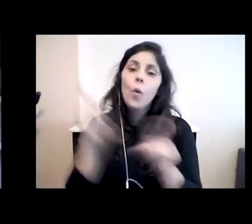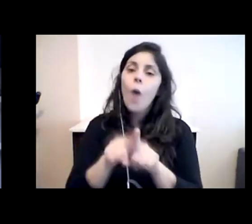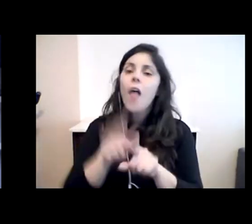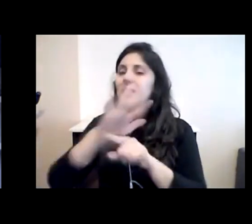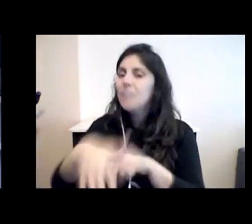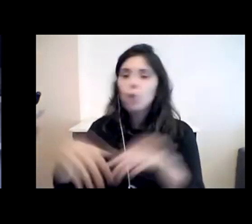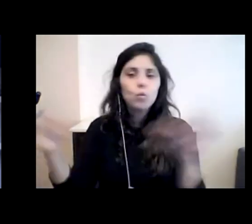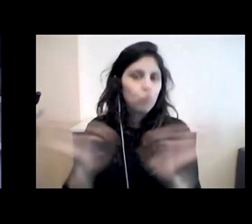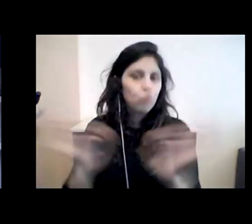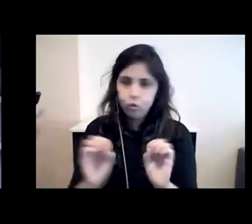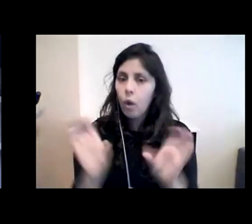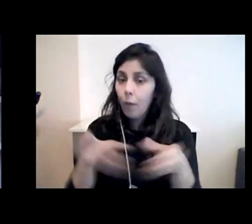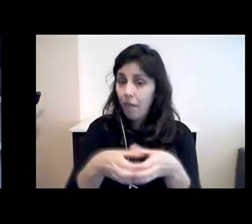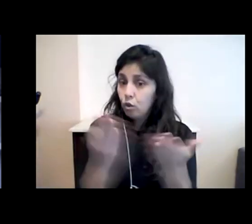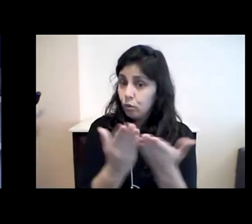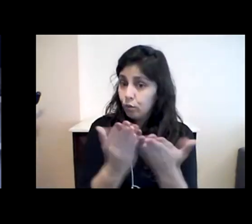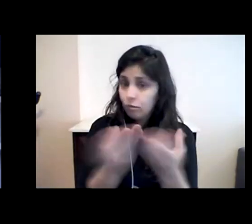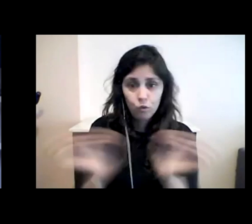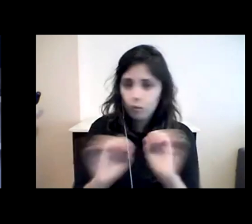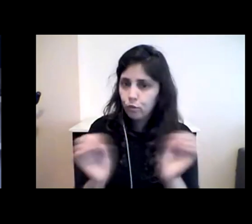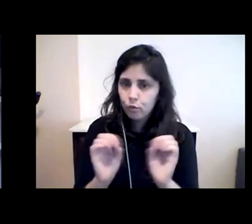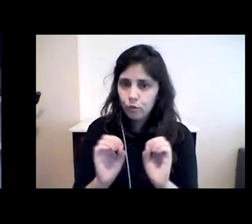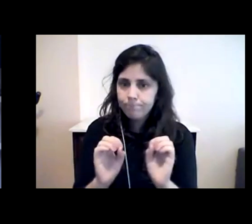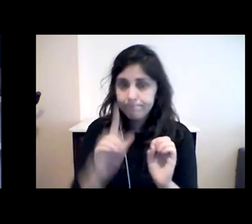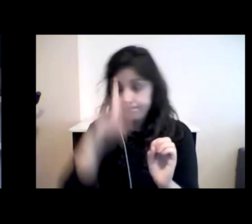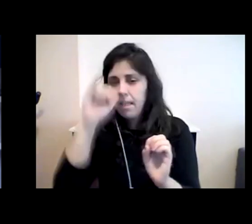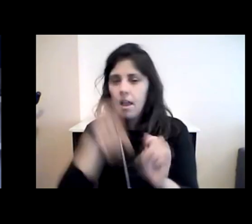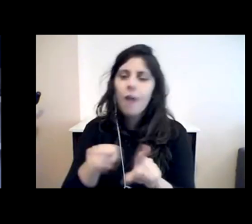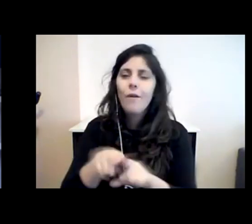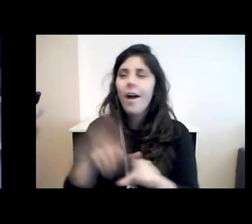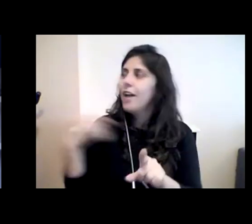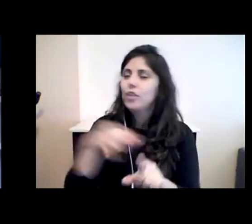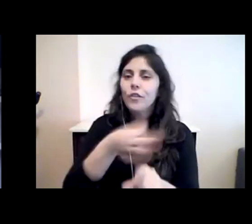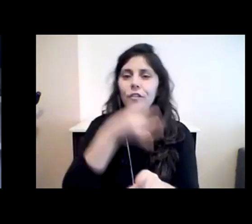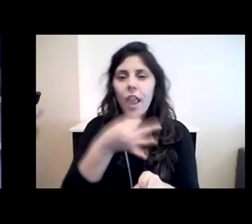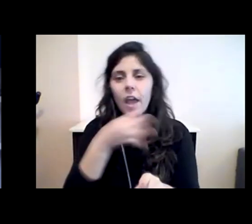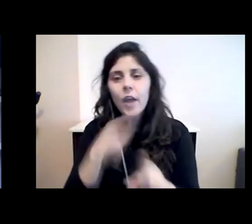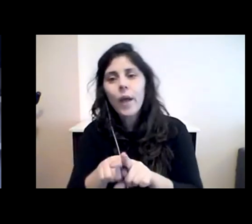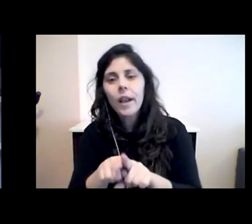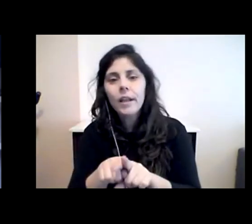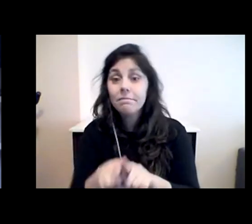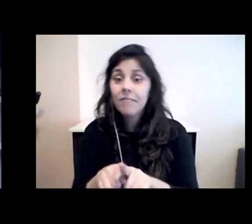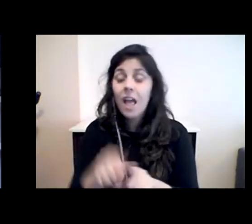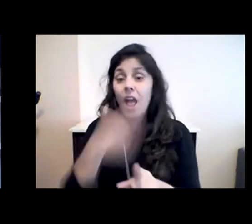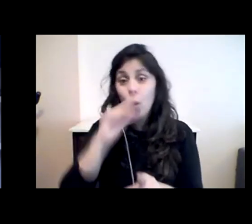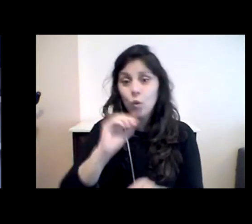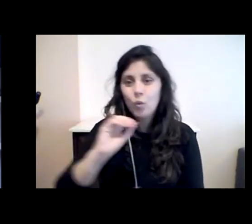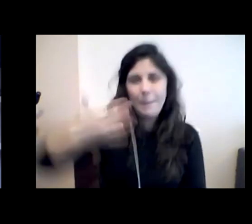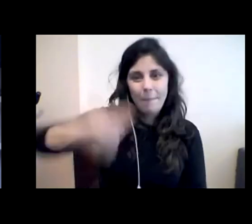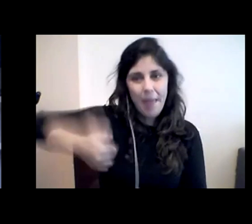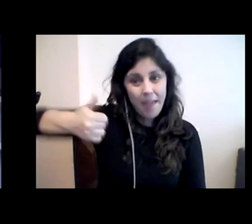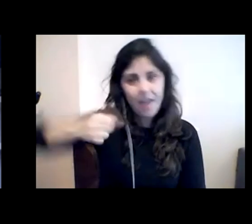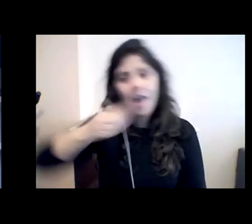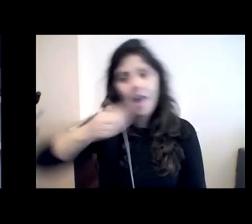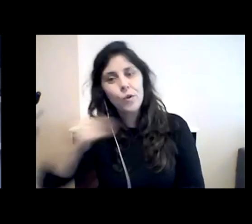dentro da própria comunidade escolar, da ideia que há pouco mencionei dos alunos de primeira e dos alunos de segunda, mas há escolas que não têm essa